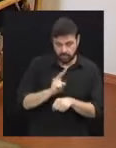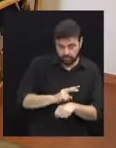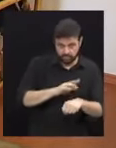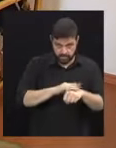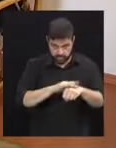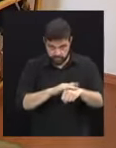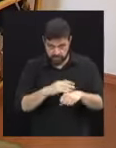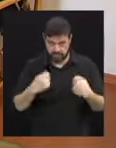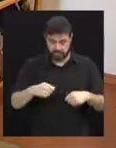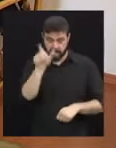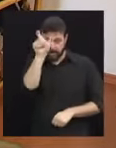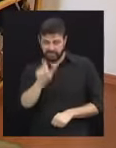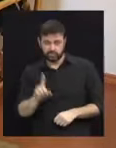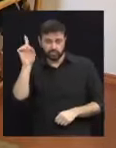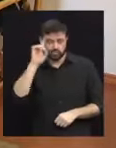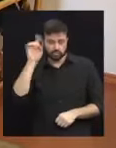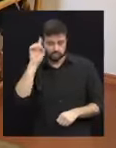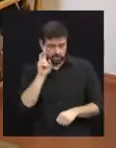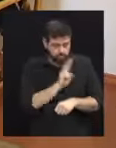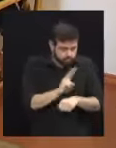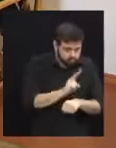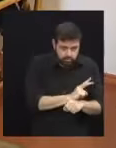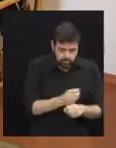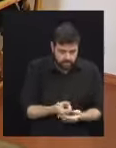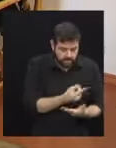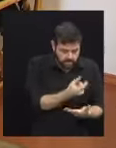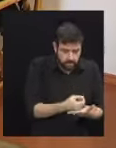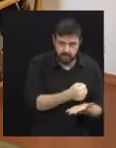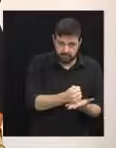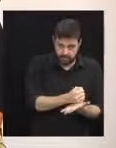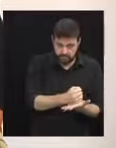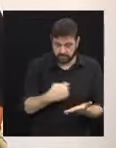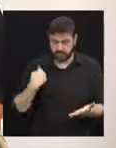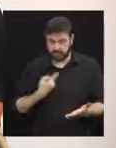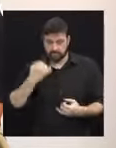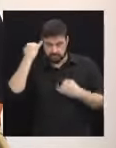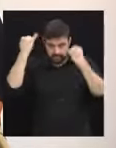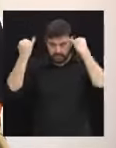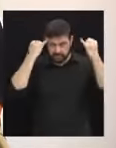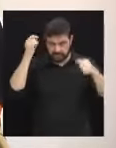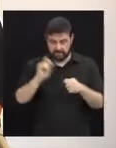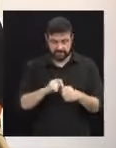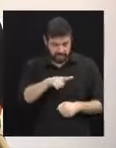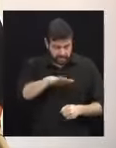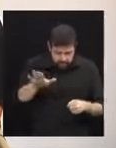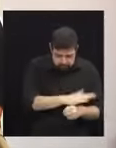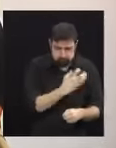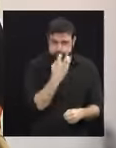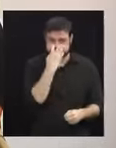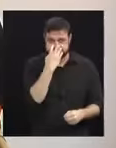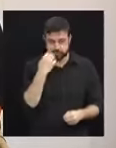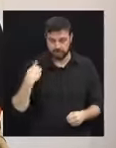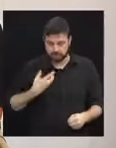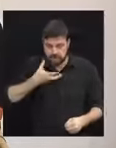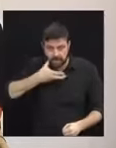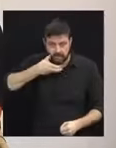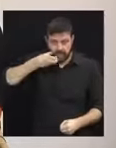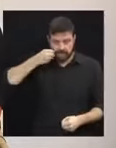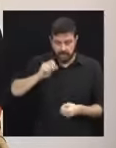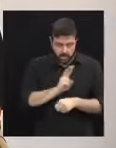precisa de uma pessoa diariamente em cima deles, né? Mas a nossa intenção não é ter animal no abrigo. Nossa intenção é